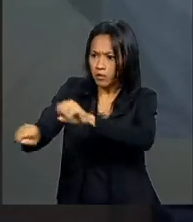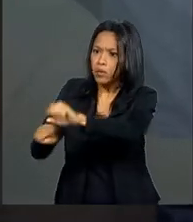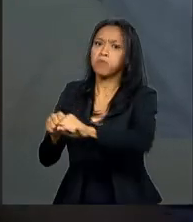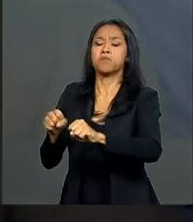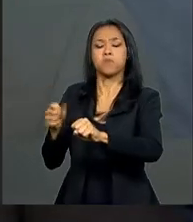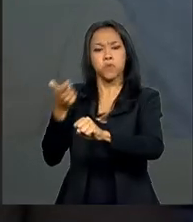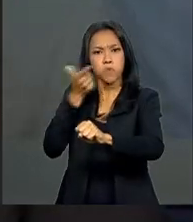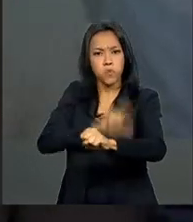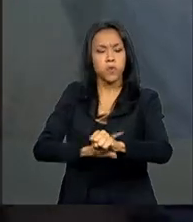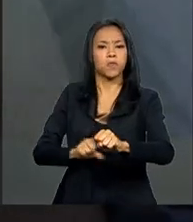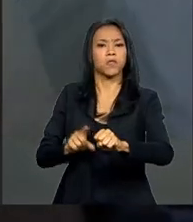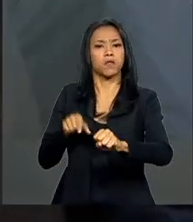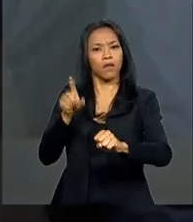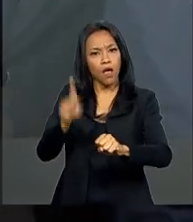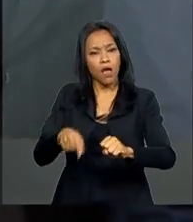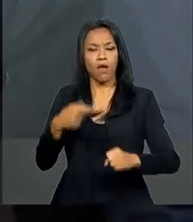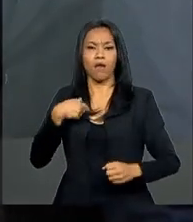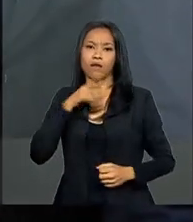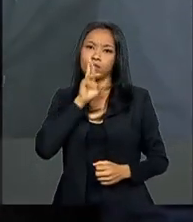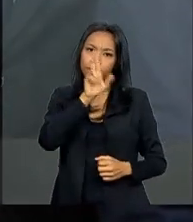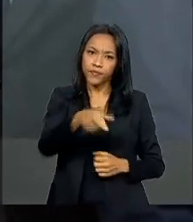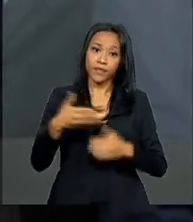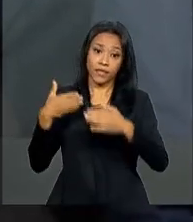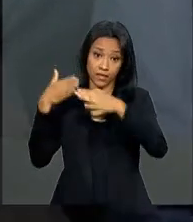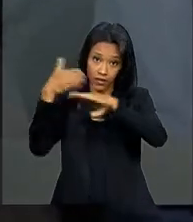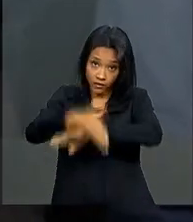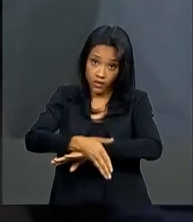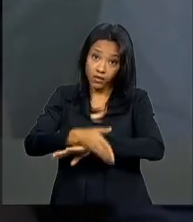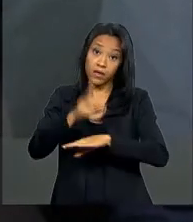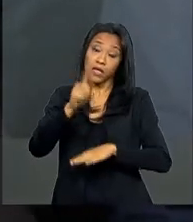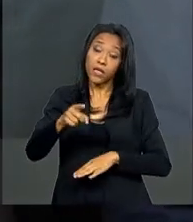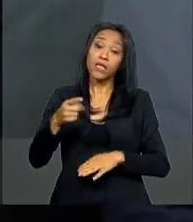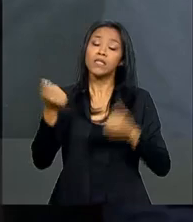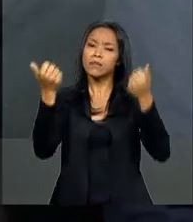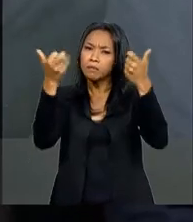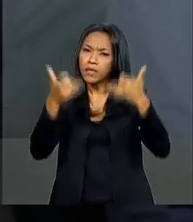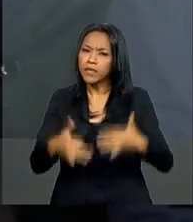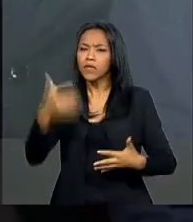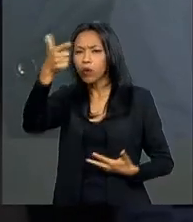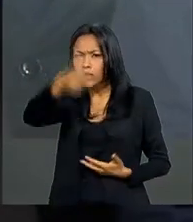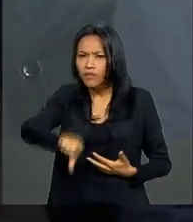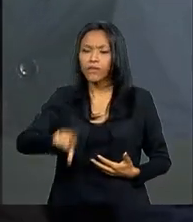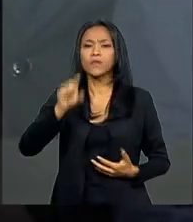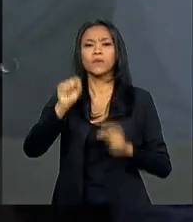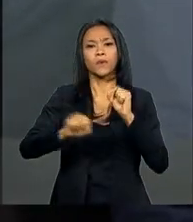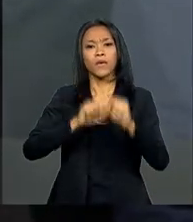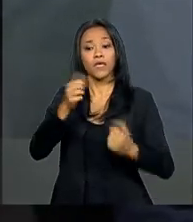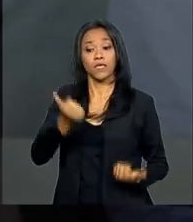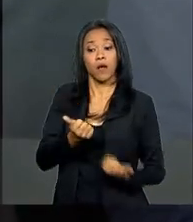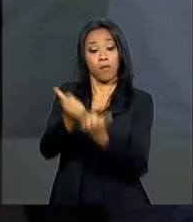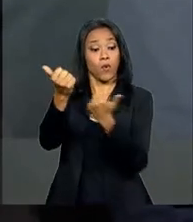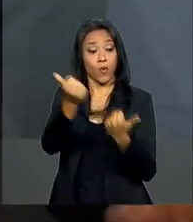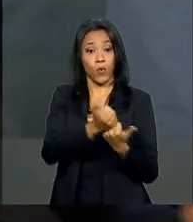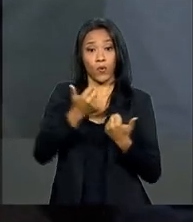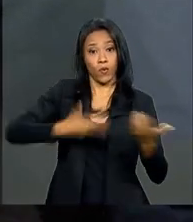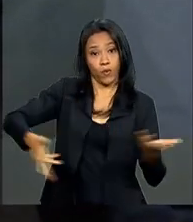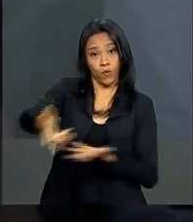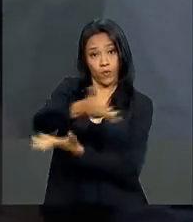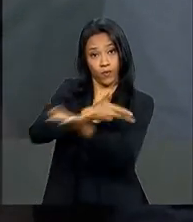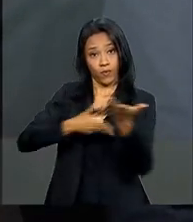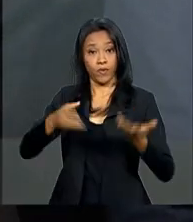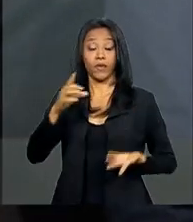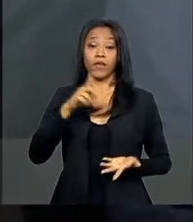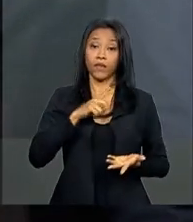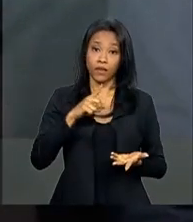resultado dessa intervenção. E ressaltando mais uma vez esta cooperação extraordinária que existe